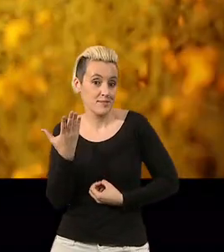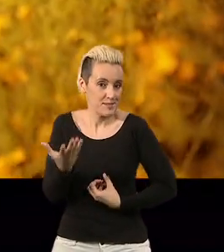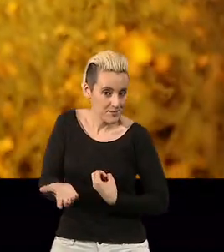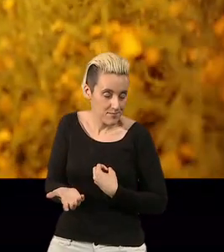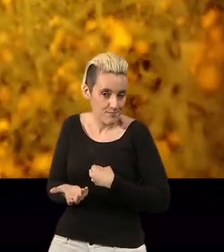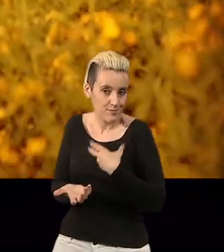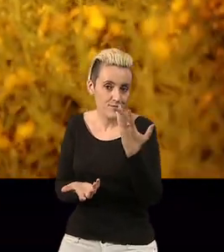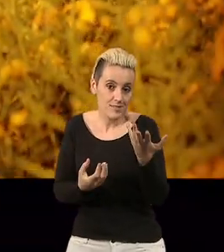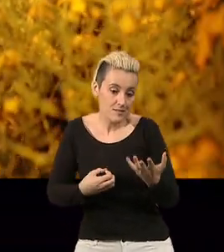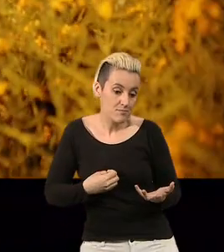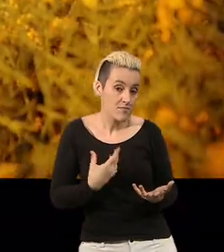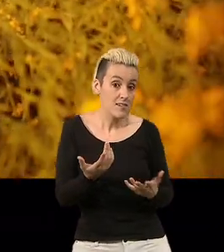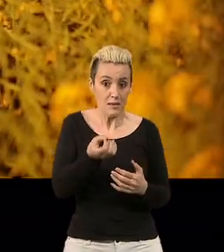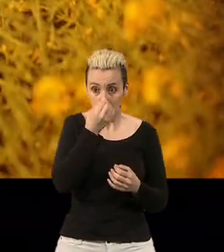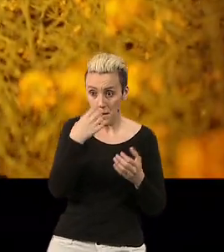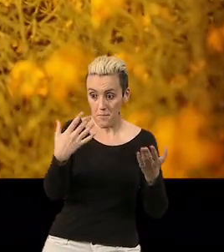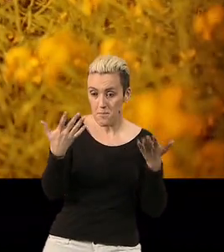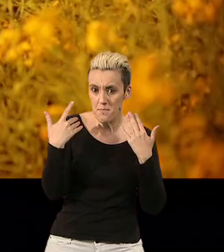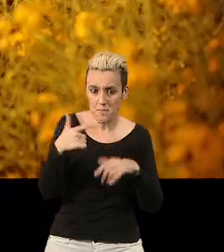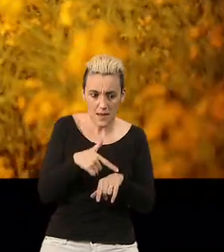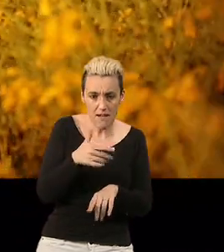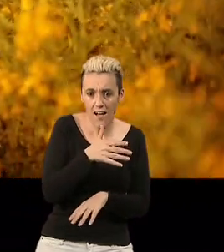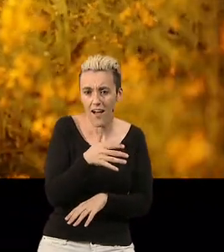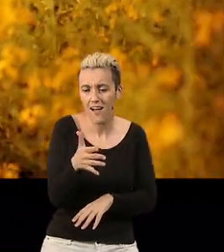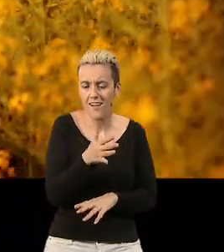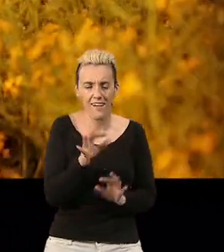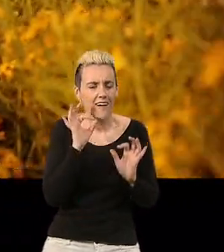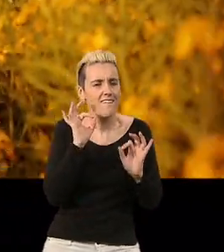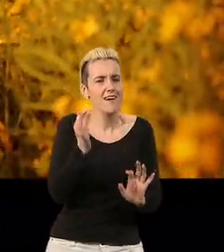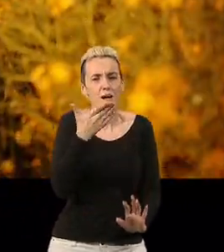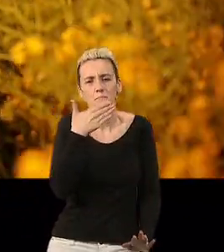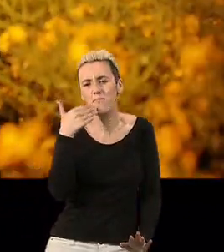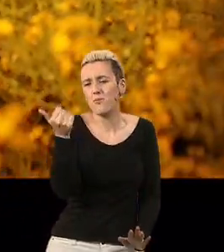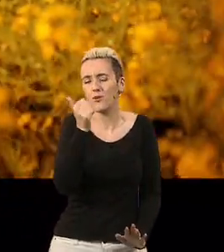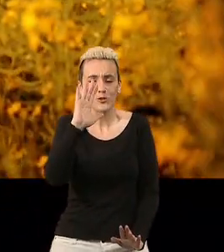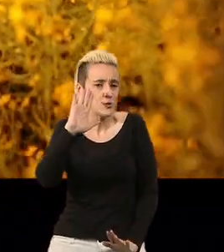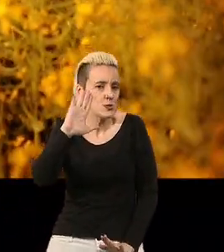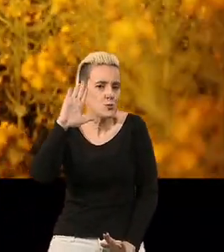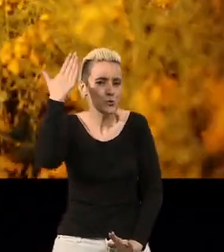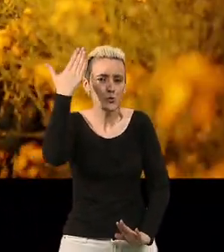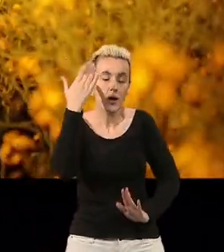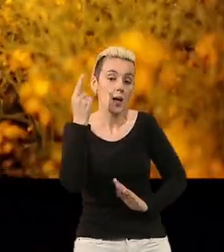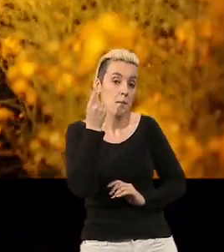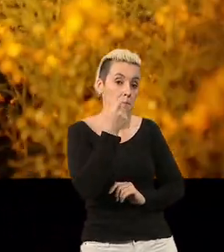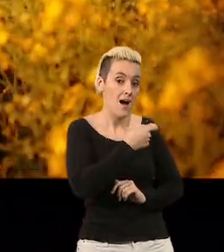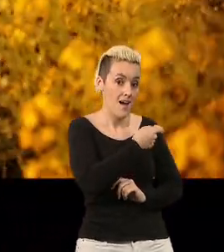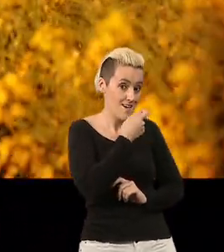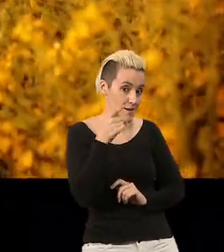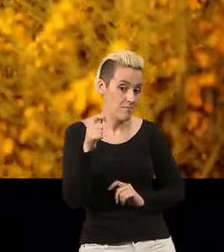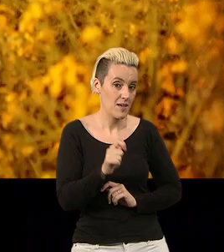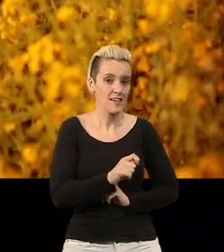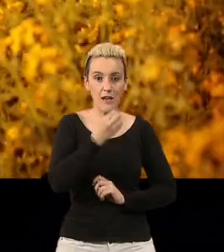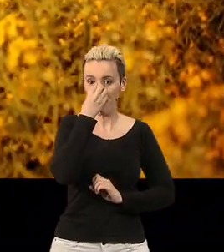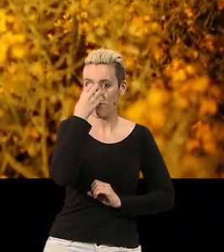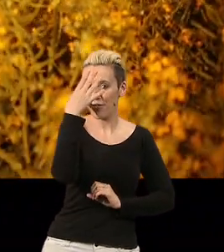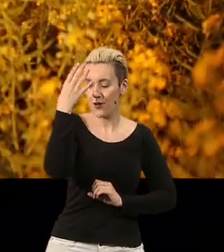amores. Não há tempo mais bonito que maio com suas flores, que